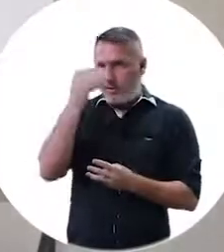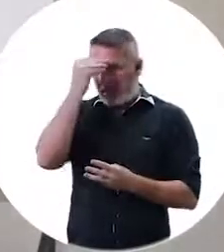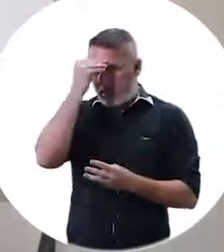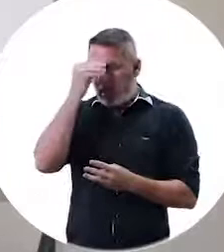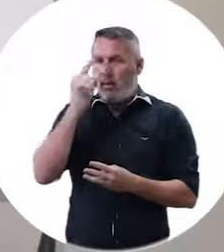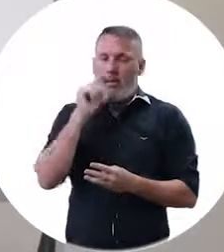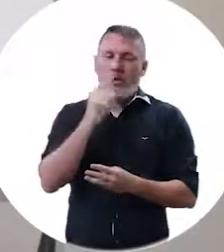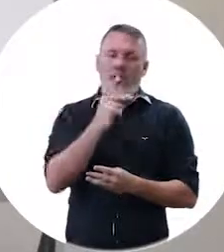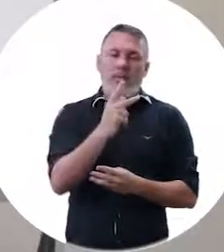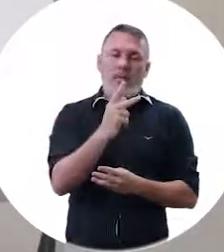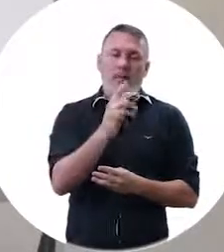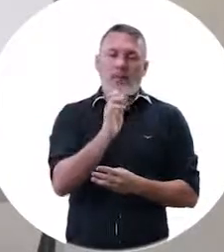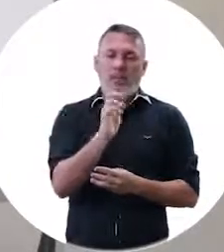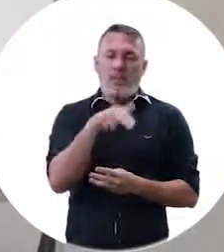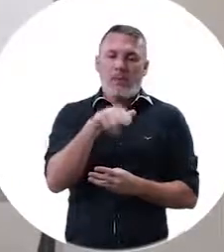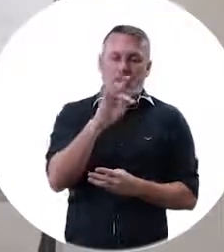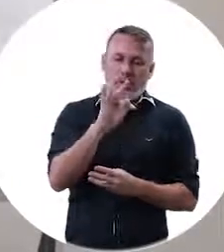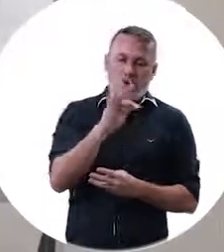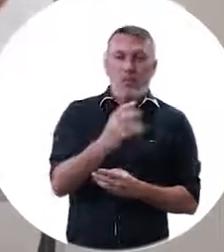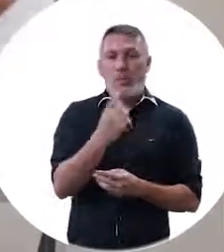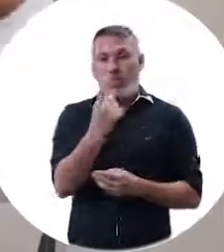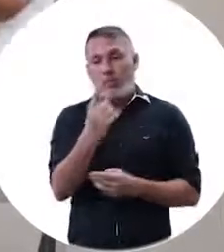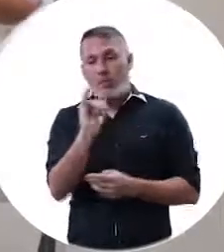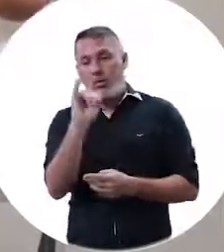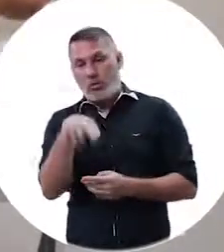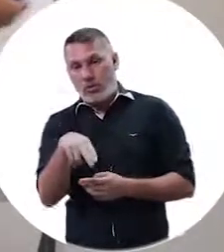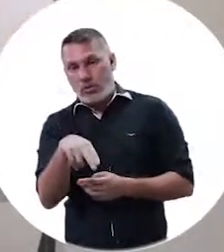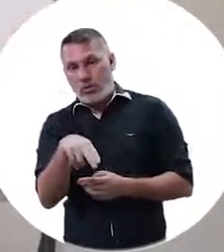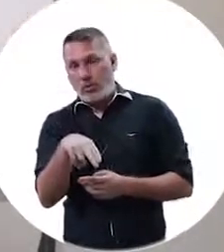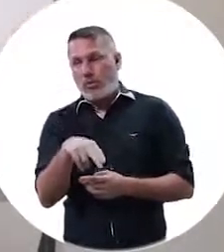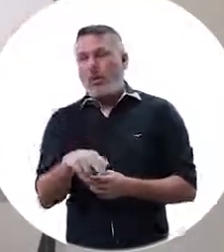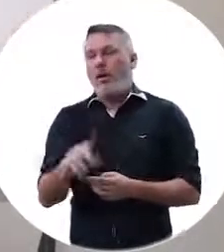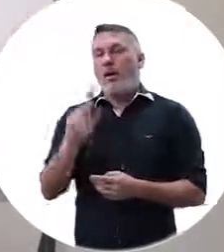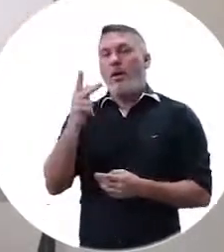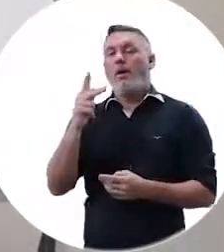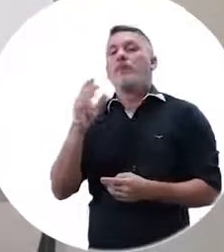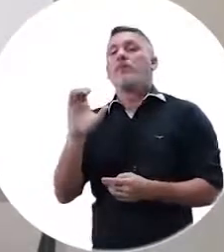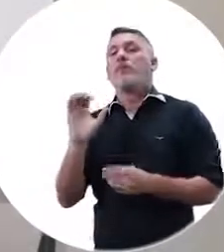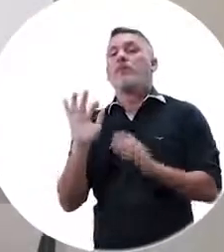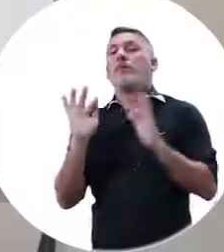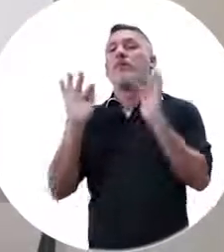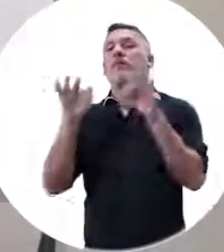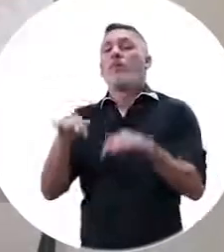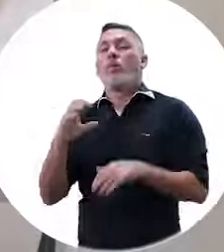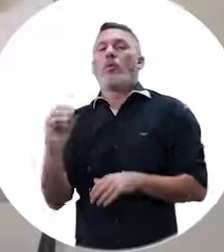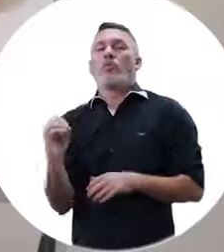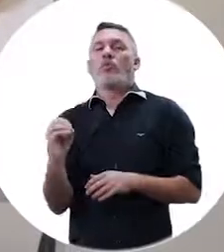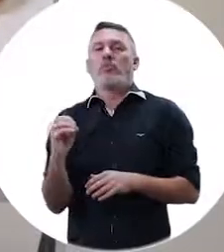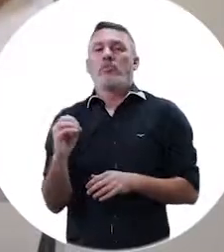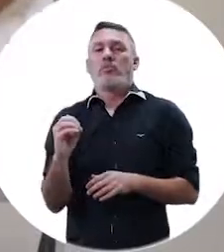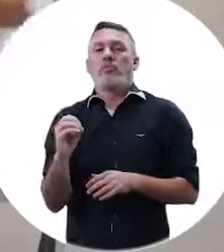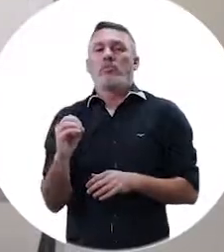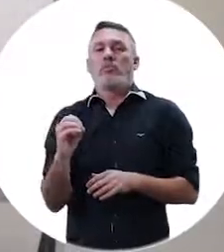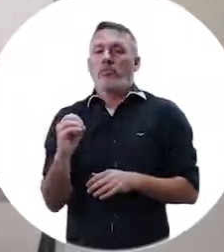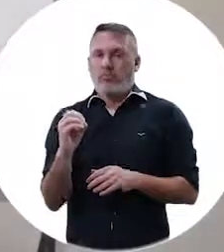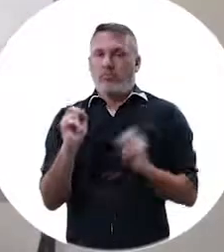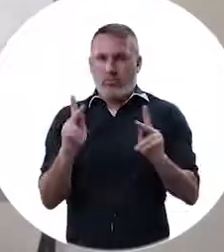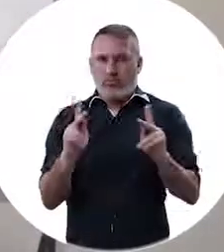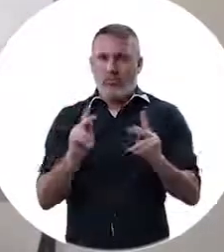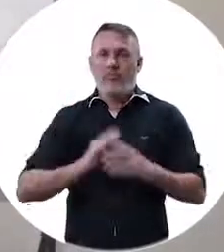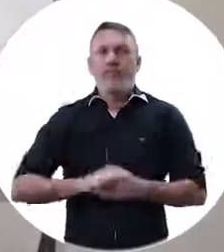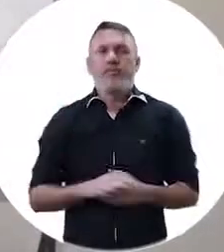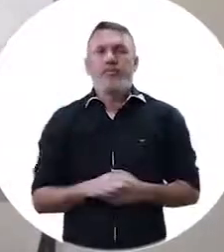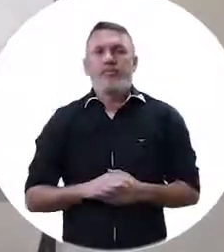infixo? Certo? Então, pente 1, in. Hidrocarboneto com terminação O no